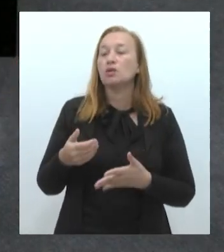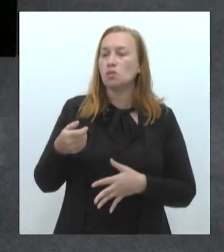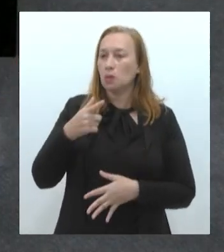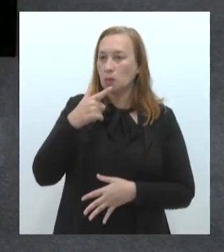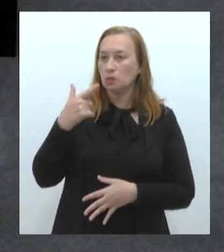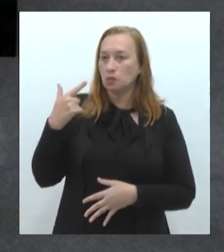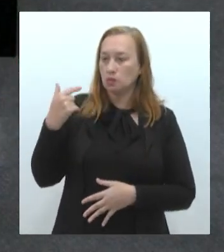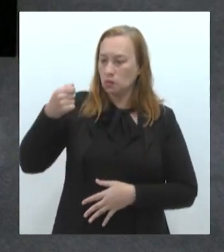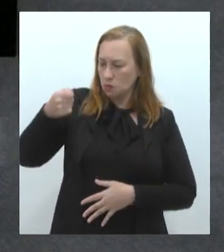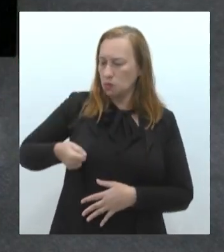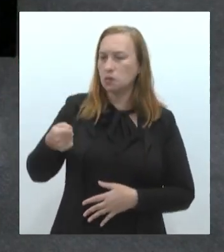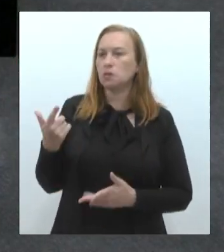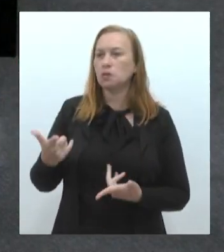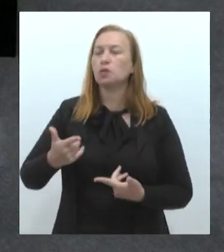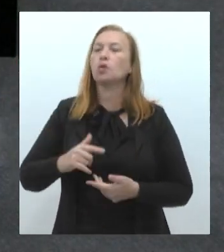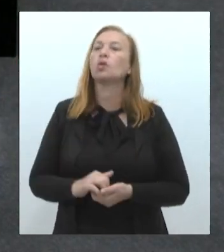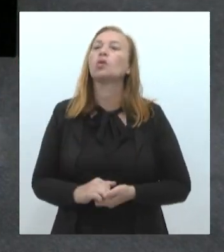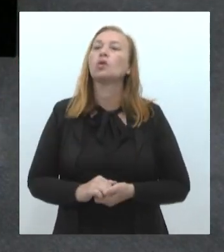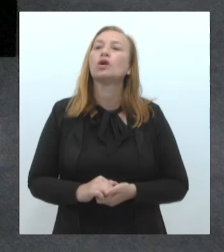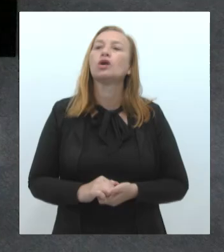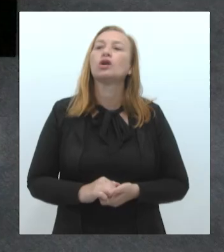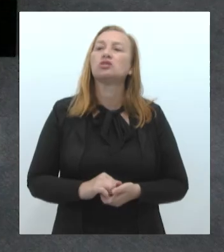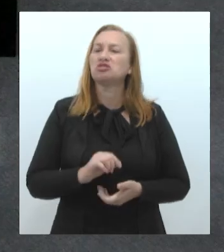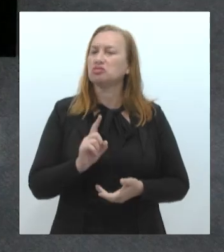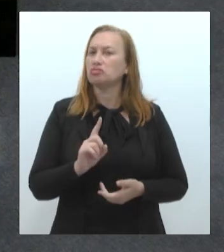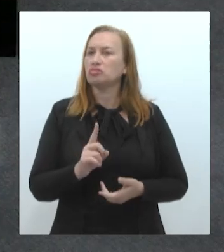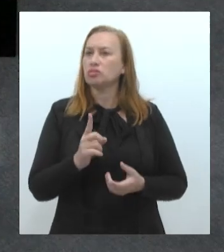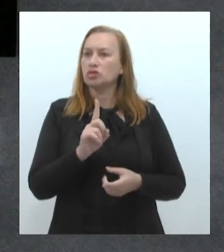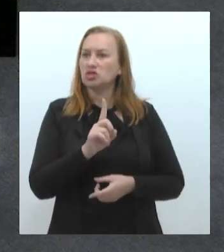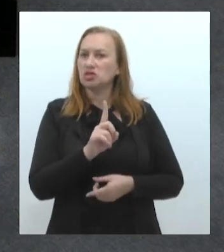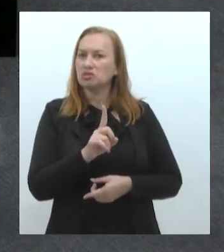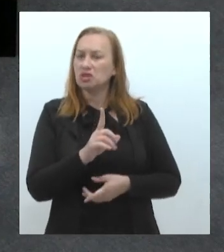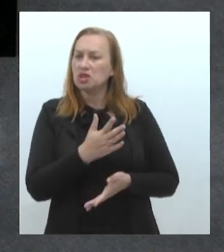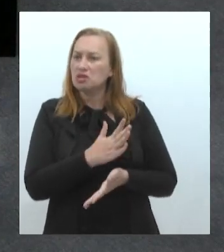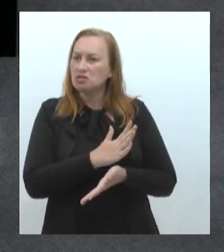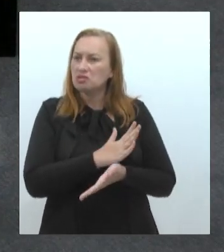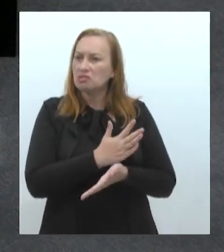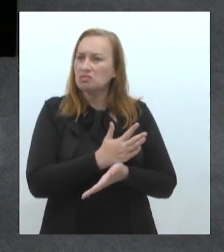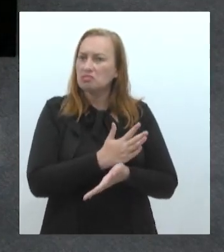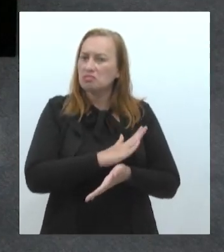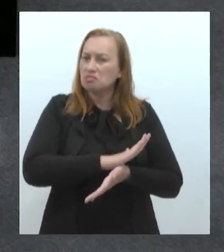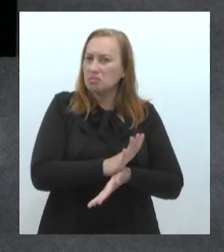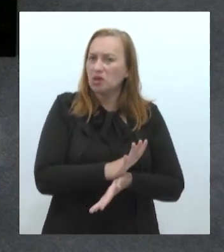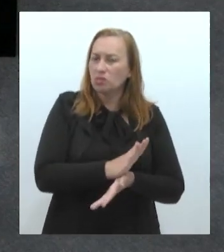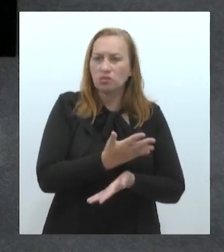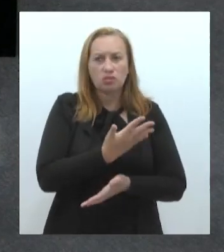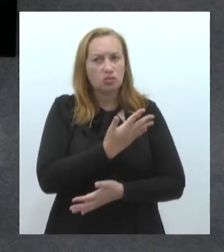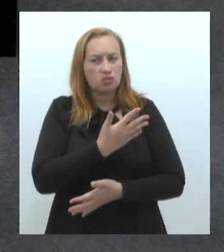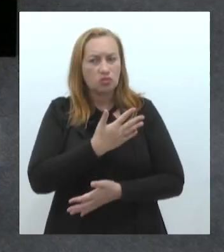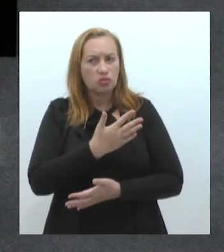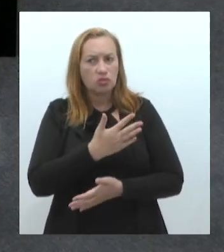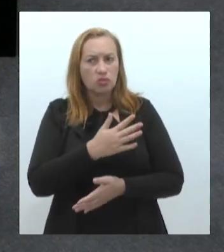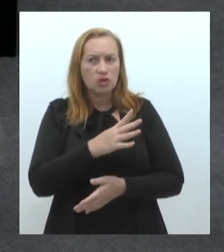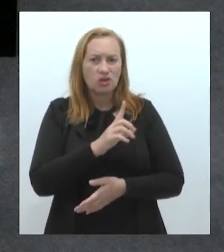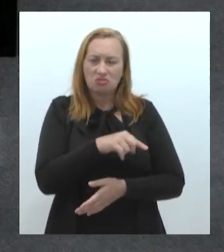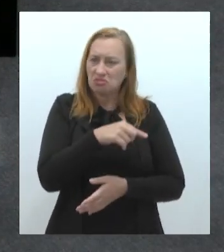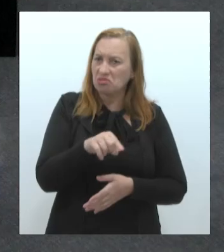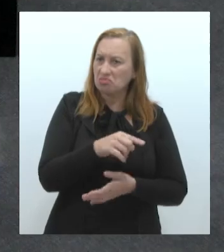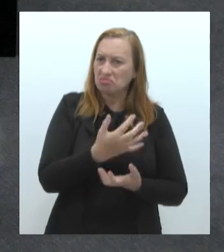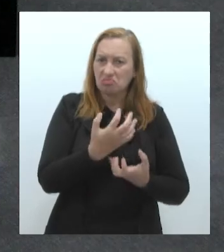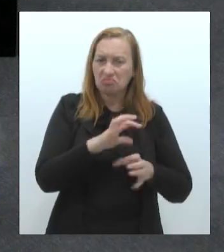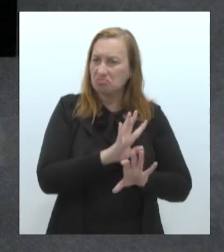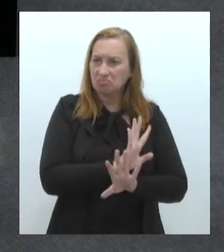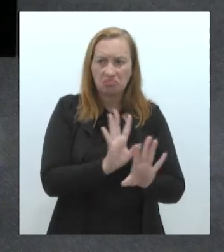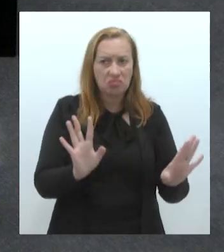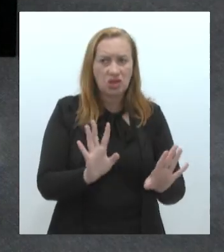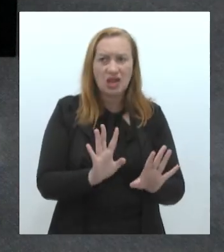ditadura, sempre se opôs à exclusão, aos preconceitos. Então, muitas vezes aqui a casa fica polarizada. Não,